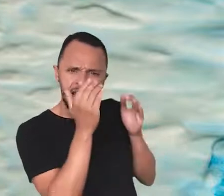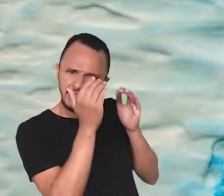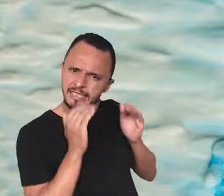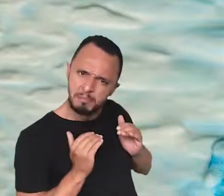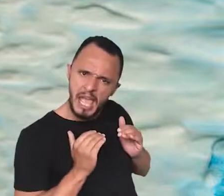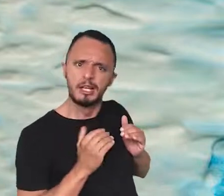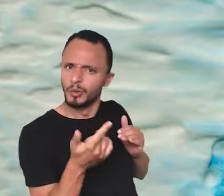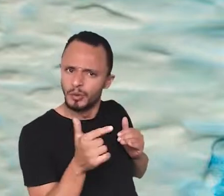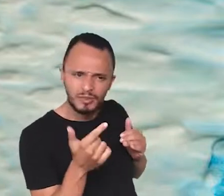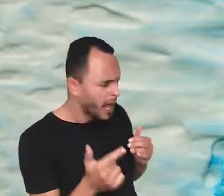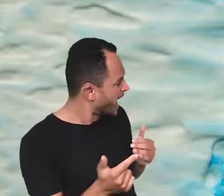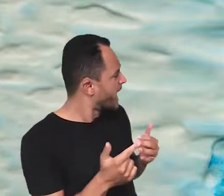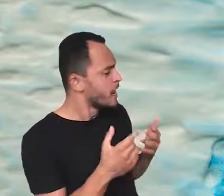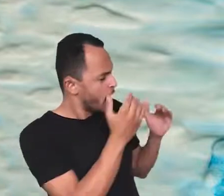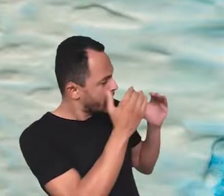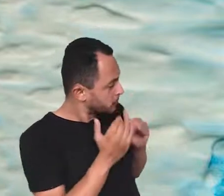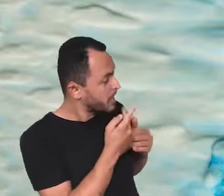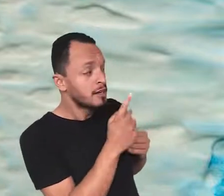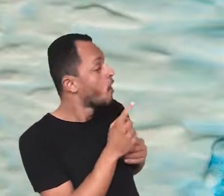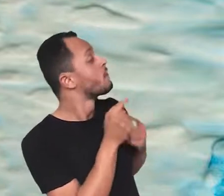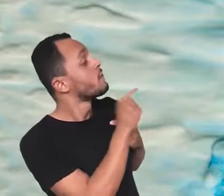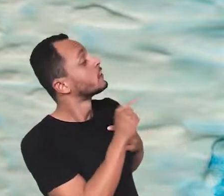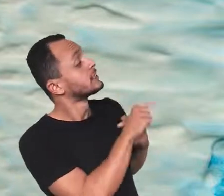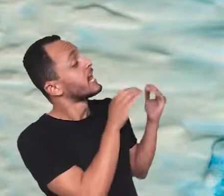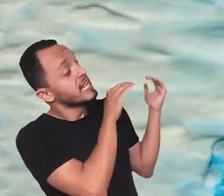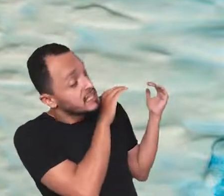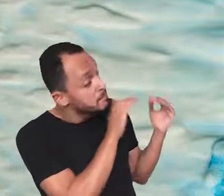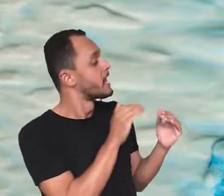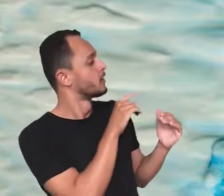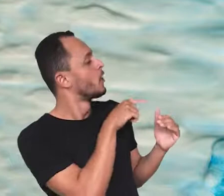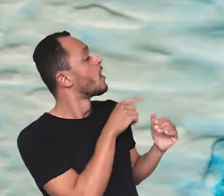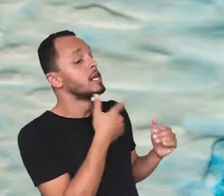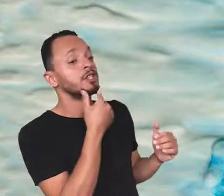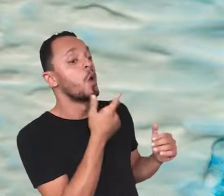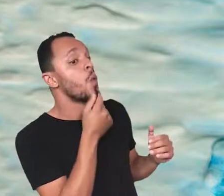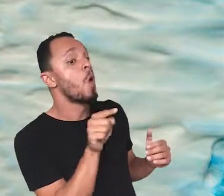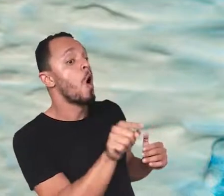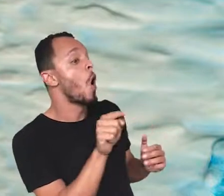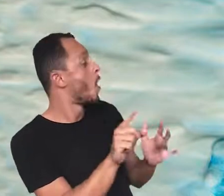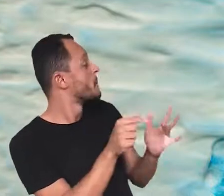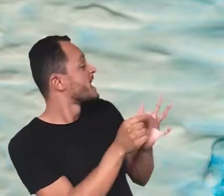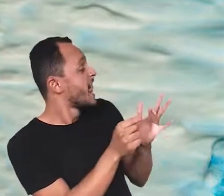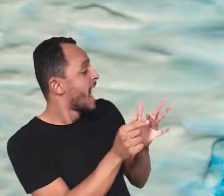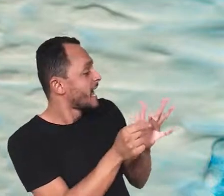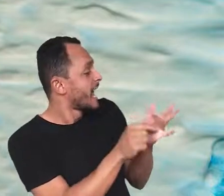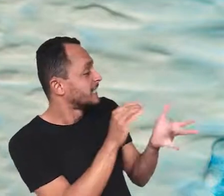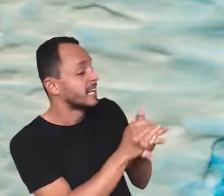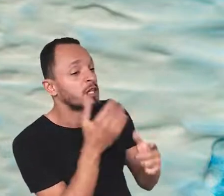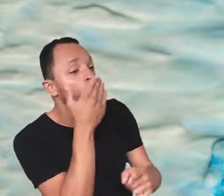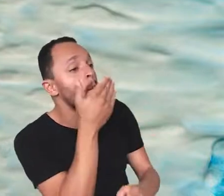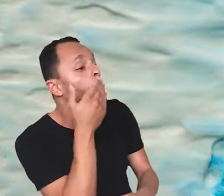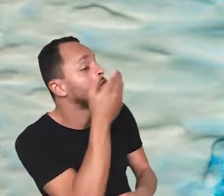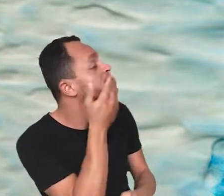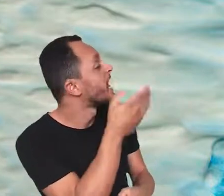respeito? É isso mesmo? Quem precisa aprender a respeitar aqui é você e seu marido que fica dando show na porta de